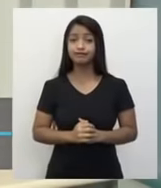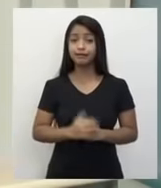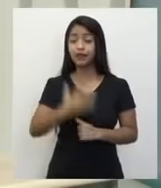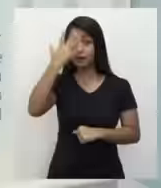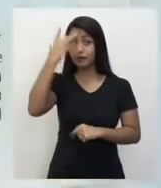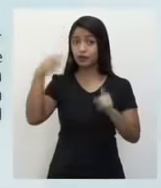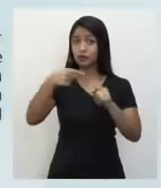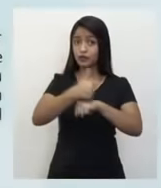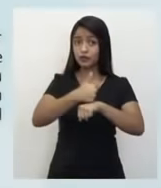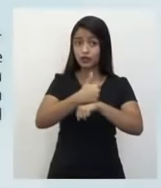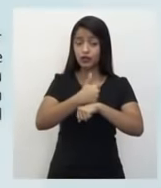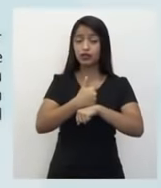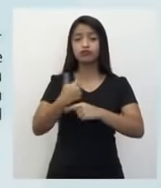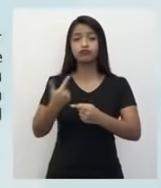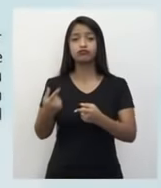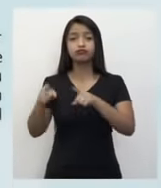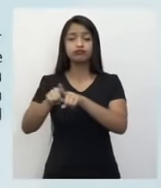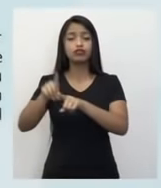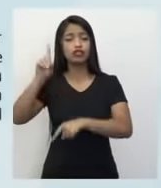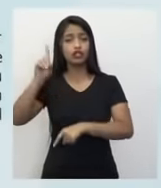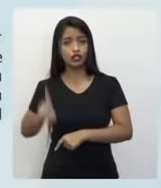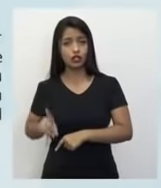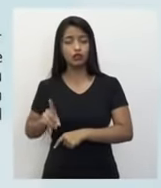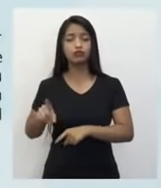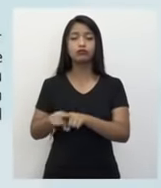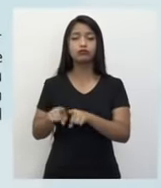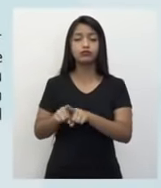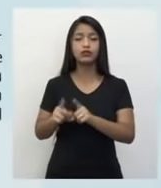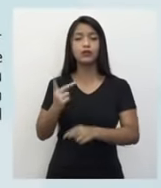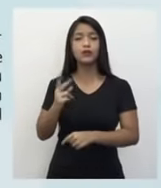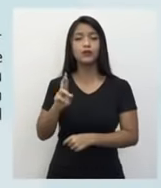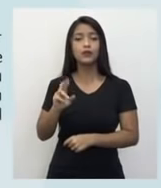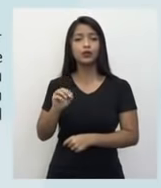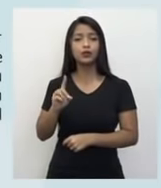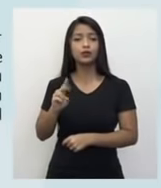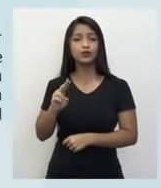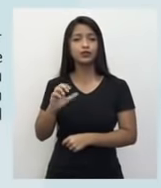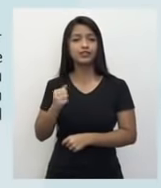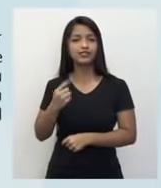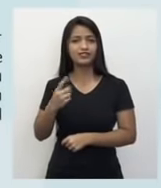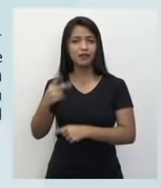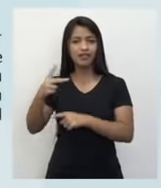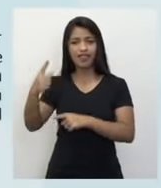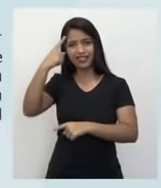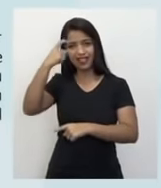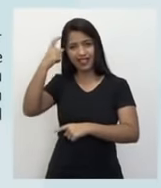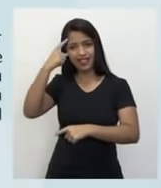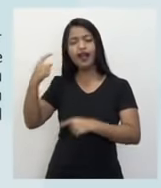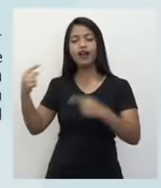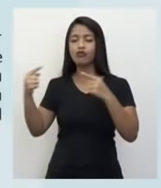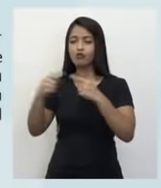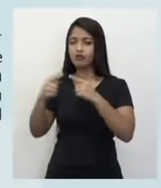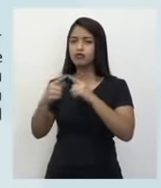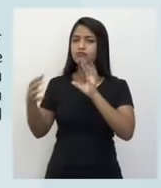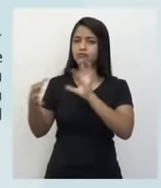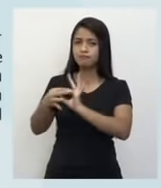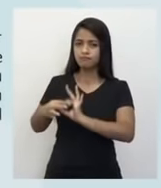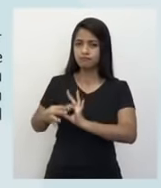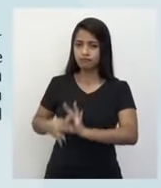trabalha junto com a direção e produção, alinhando-se às ideias centrais do que foi requerido. Ele também precisa acompanhar a montagem